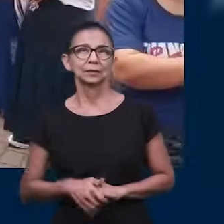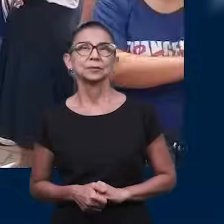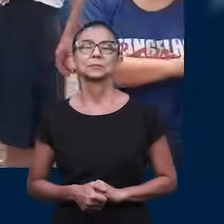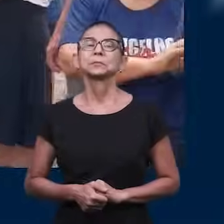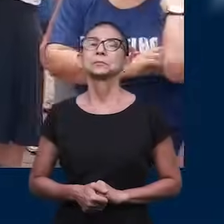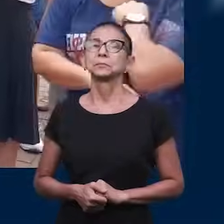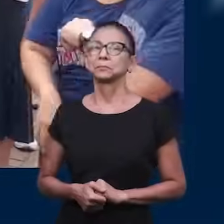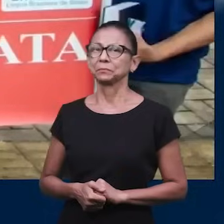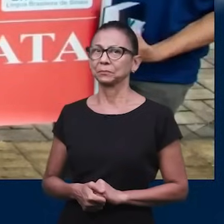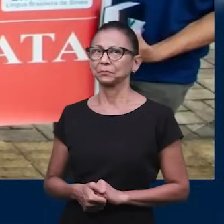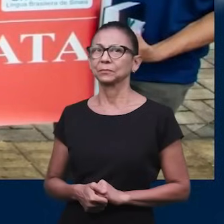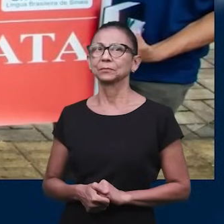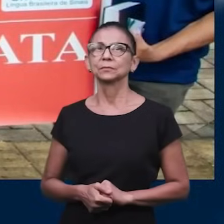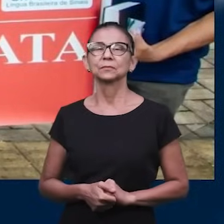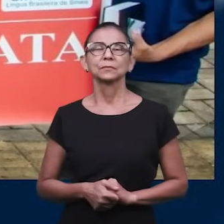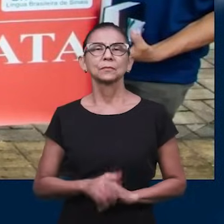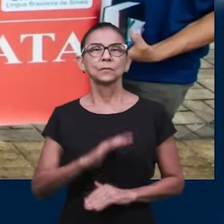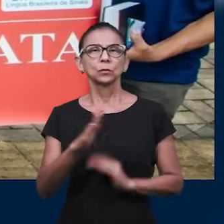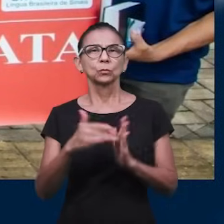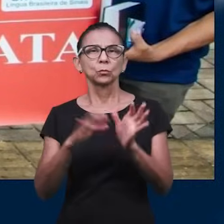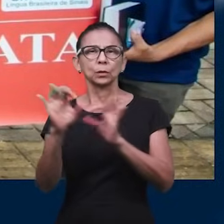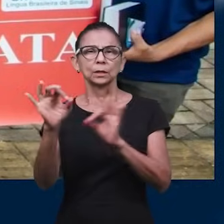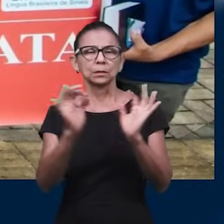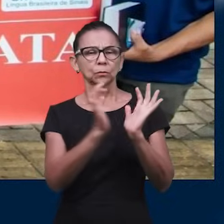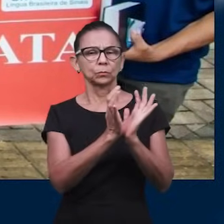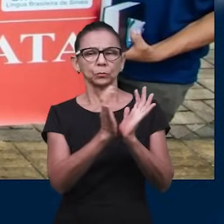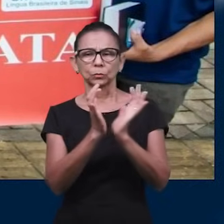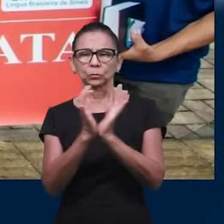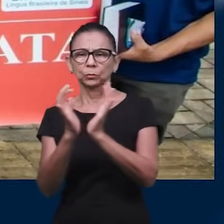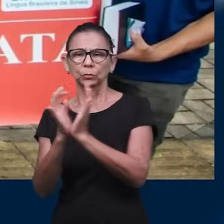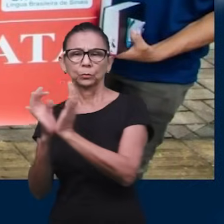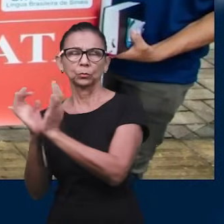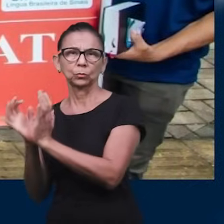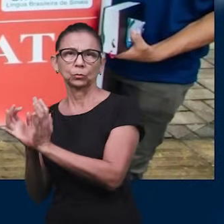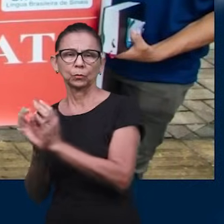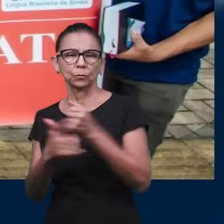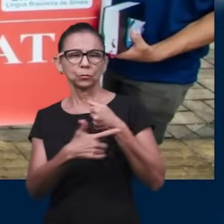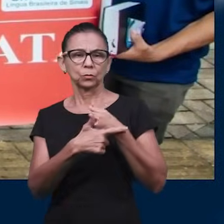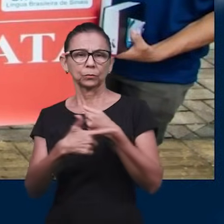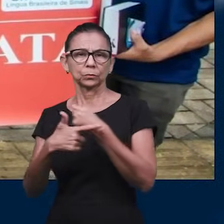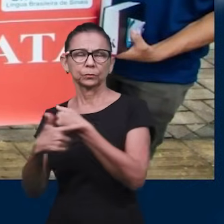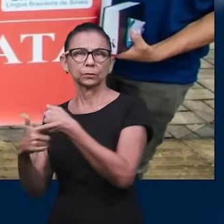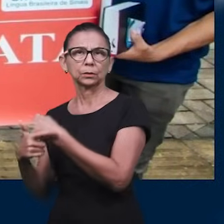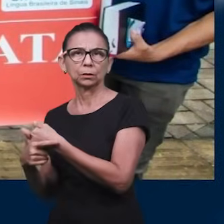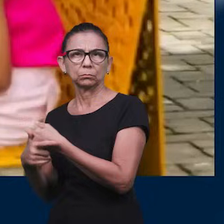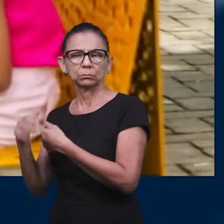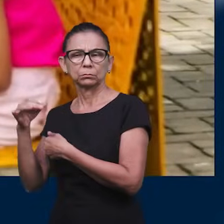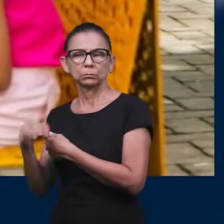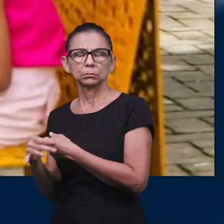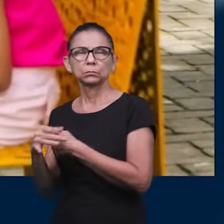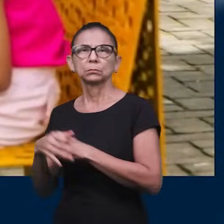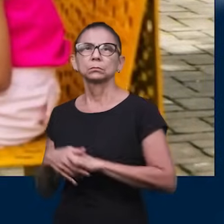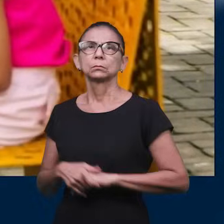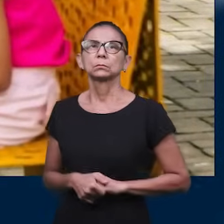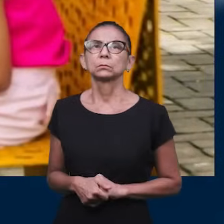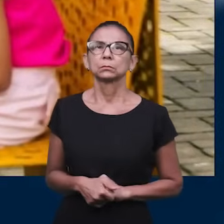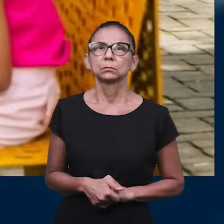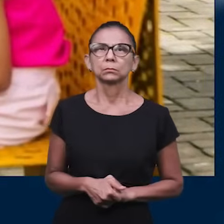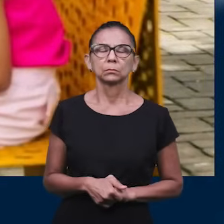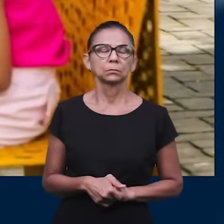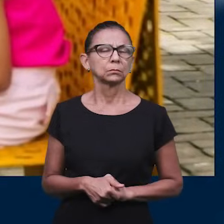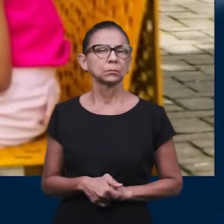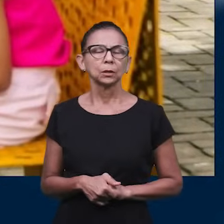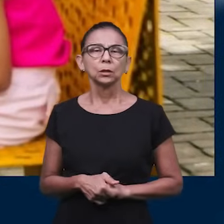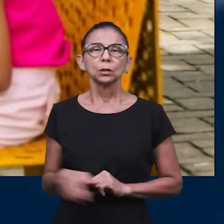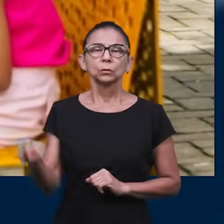essa evangelização, organizadas em grupos de irmãos que tinham bem definidas as suas funções. E ninguém